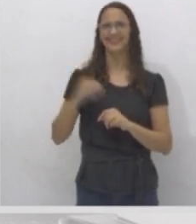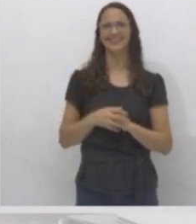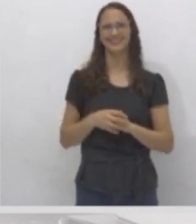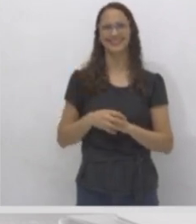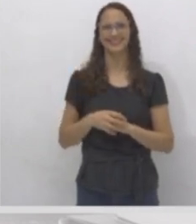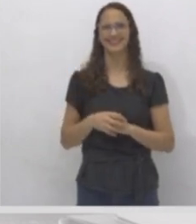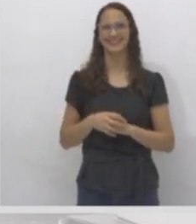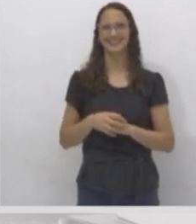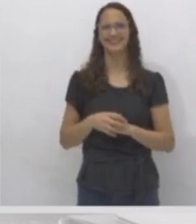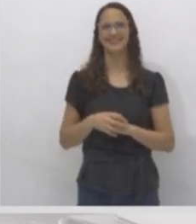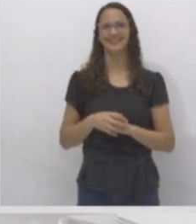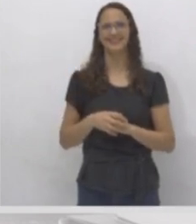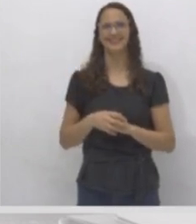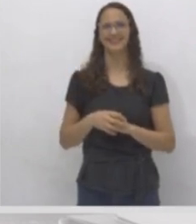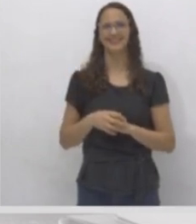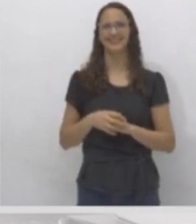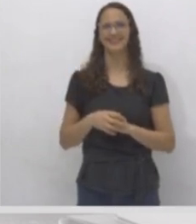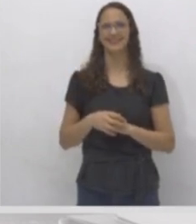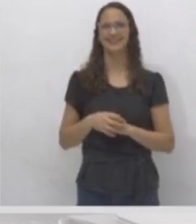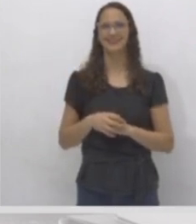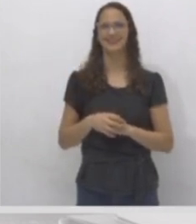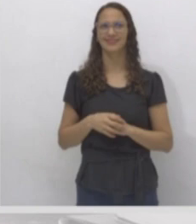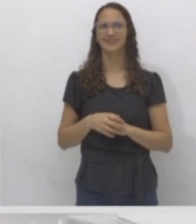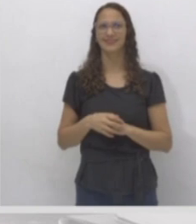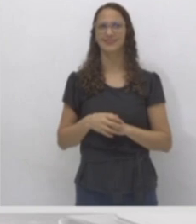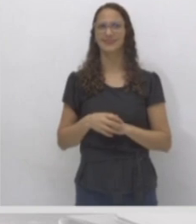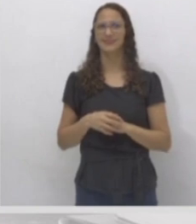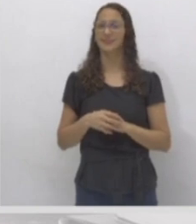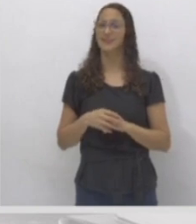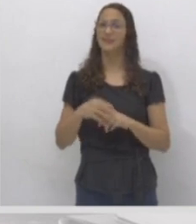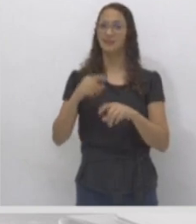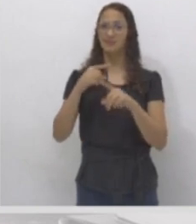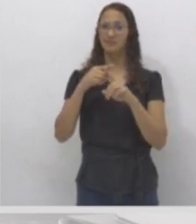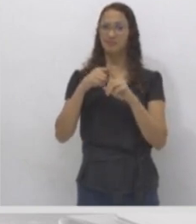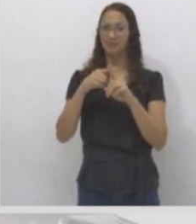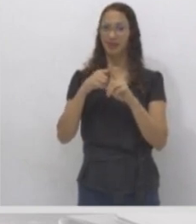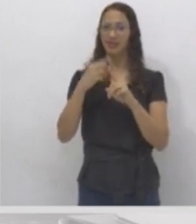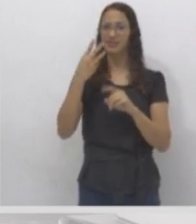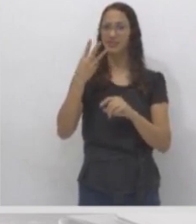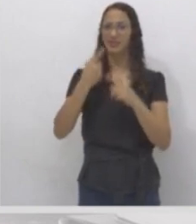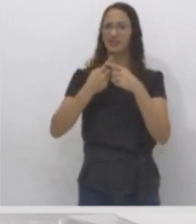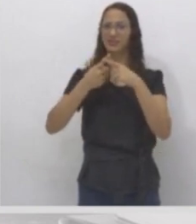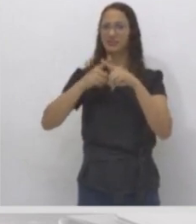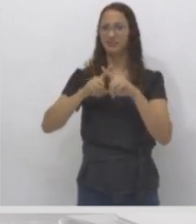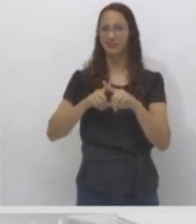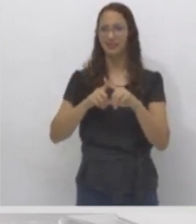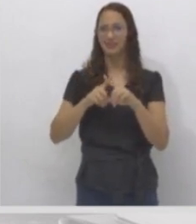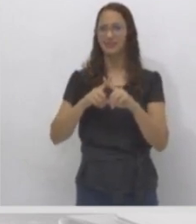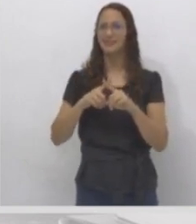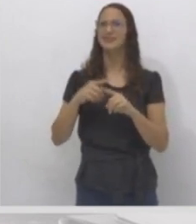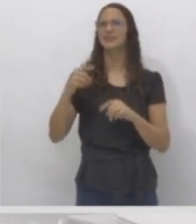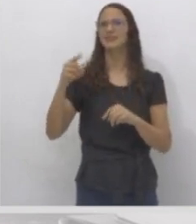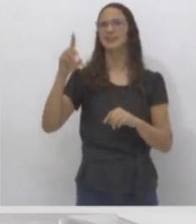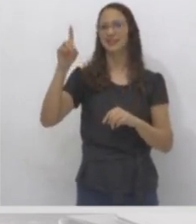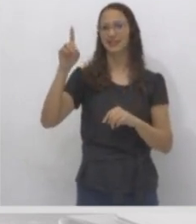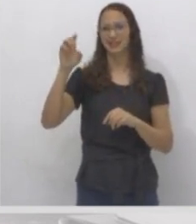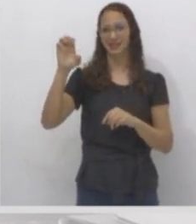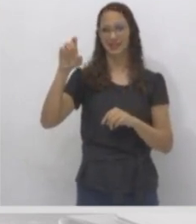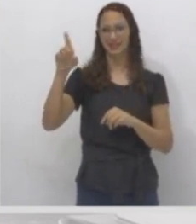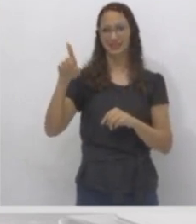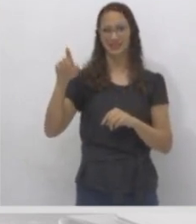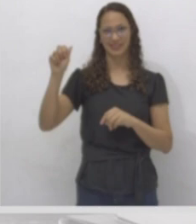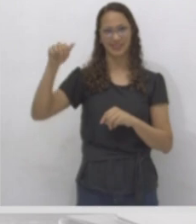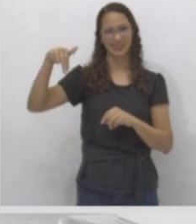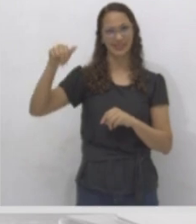Mais o 3 vezes a dezena, que vale 10.